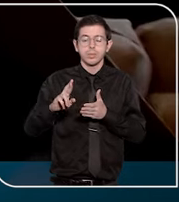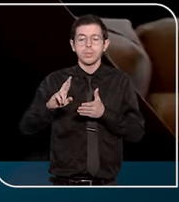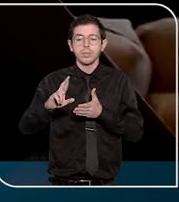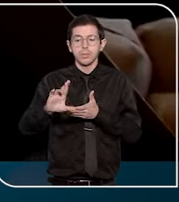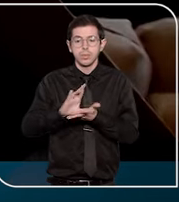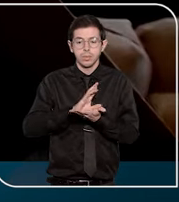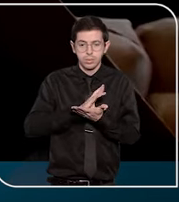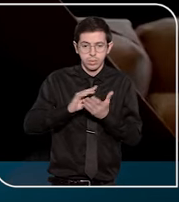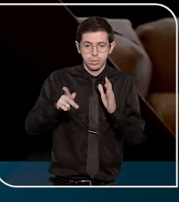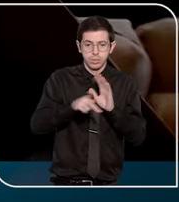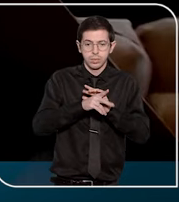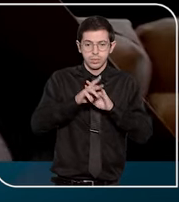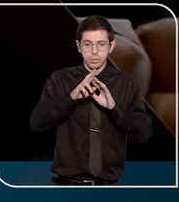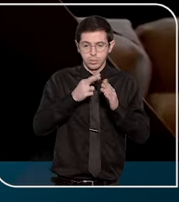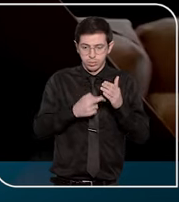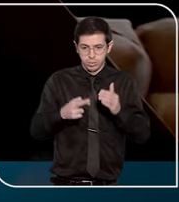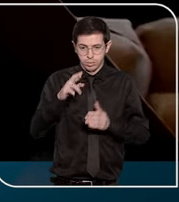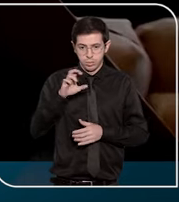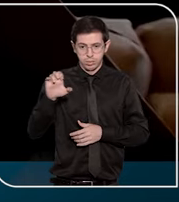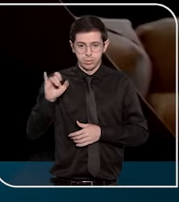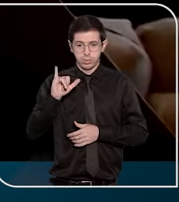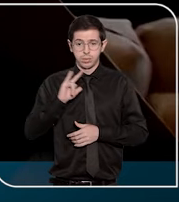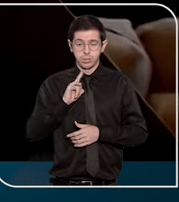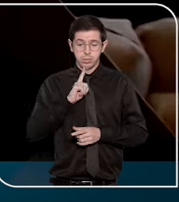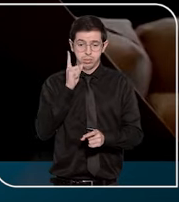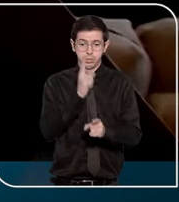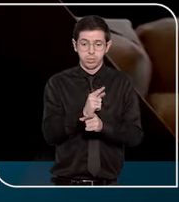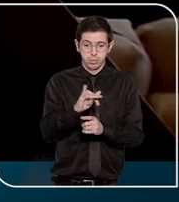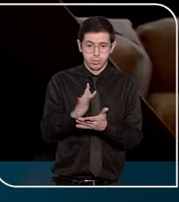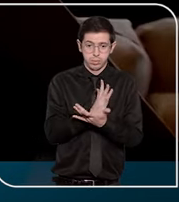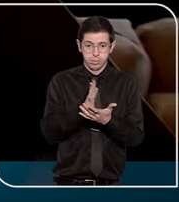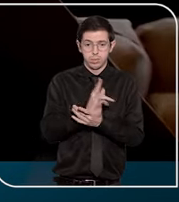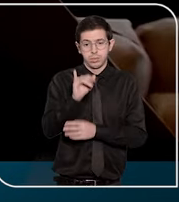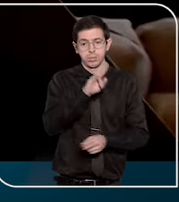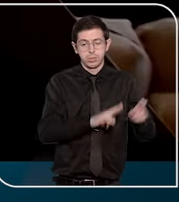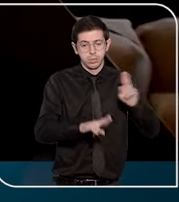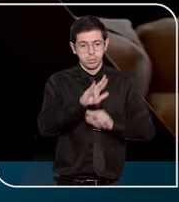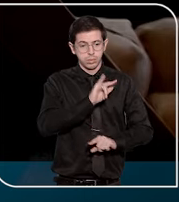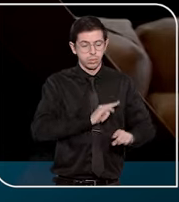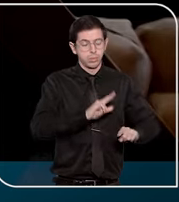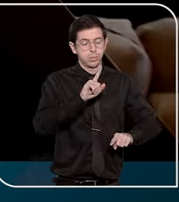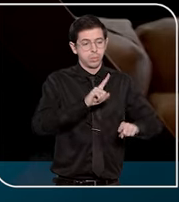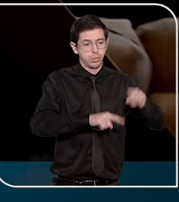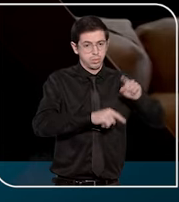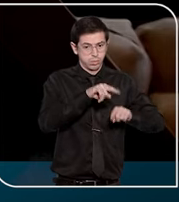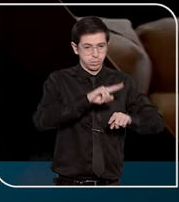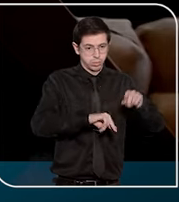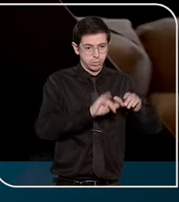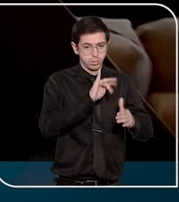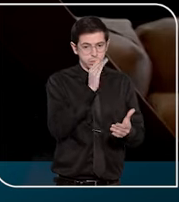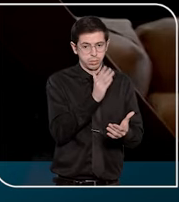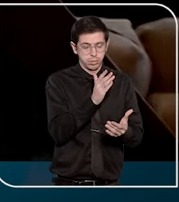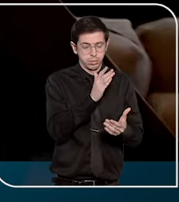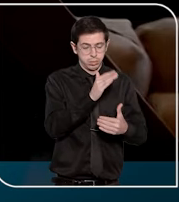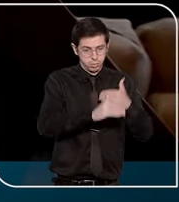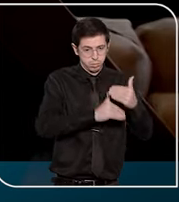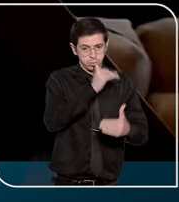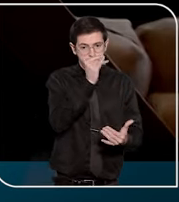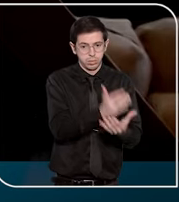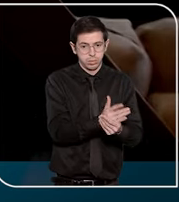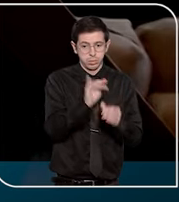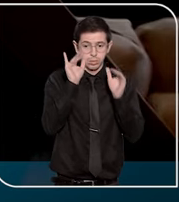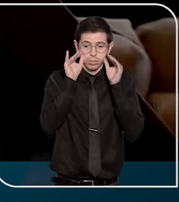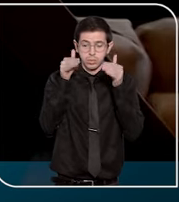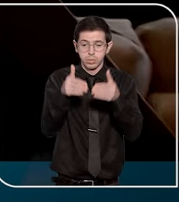se eventualmente se detectar que uma parte está se utilizando dos instrumentos processuais com esses objetivos que não